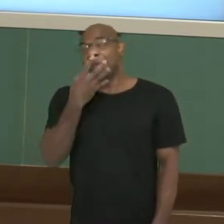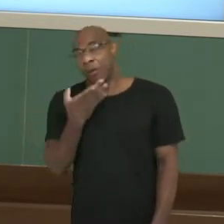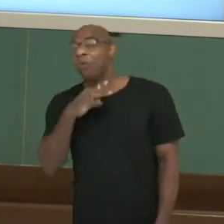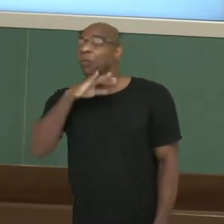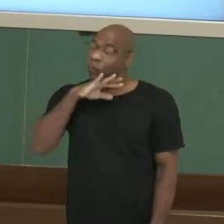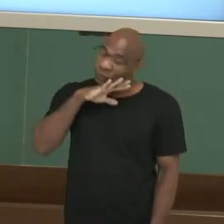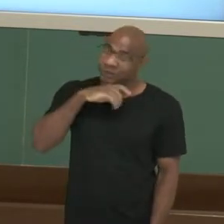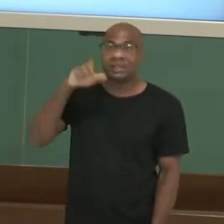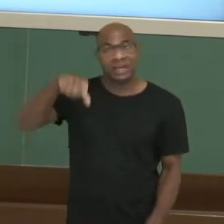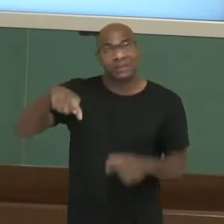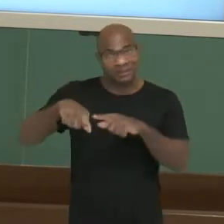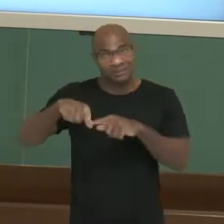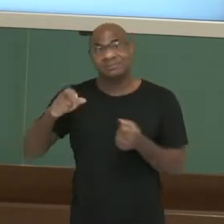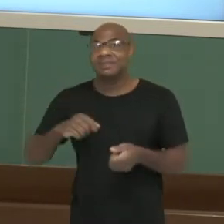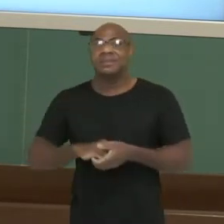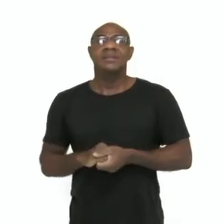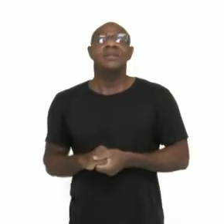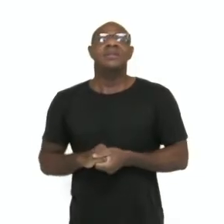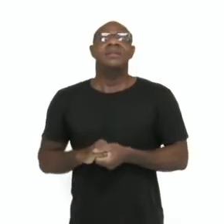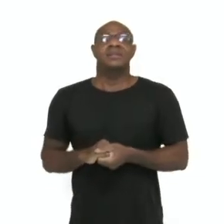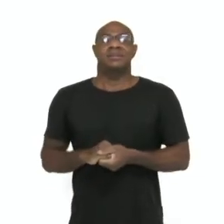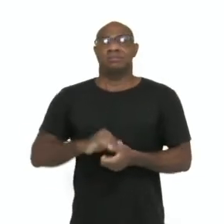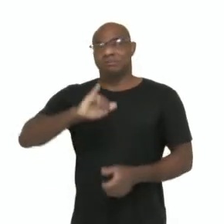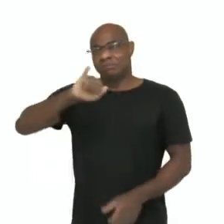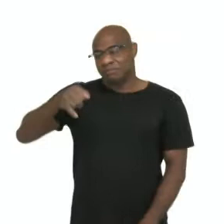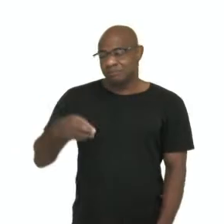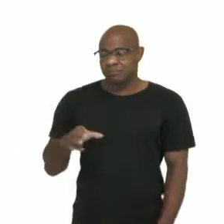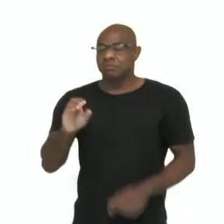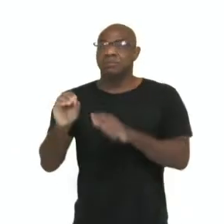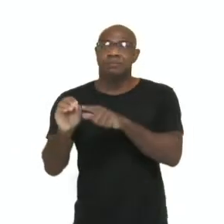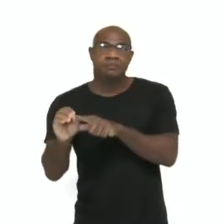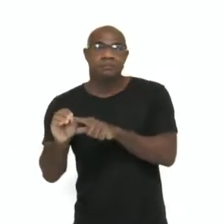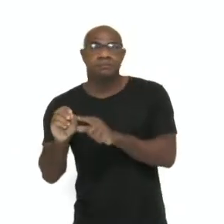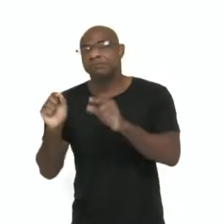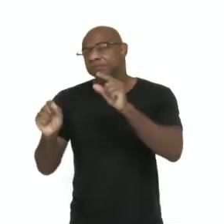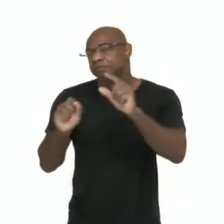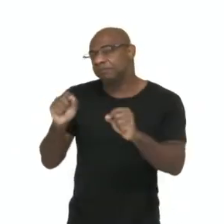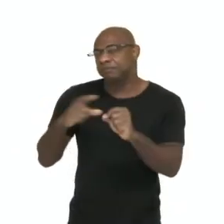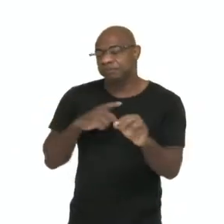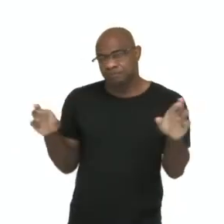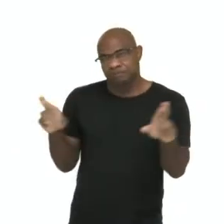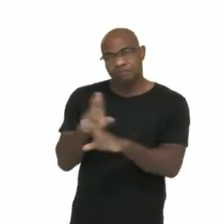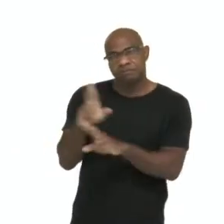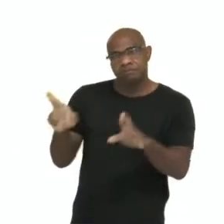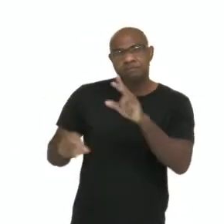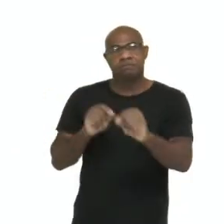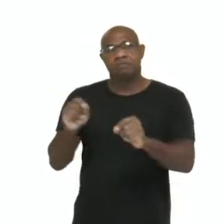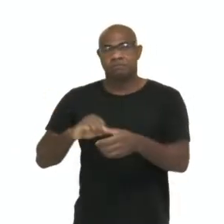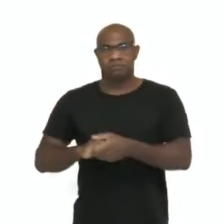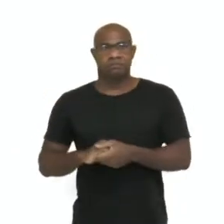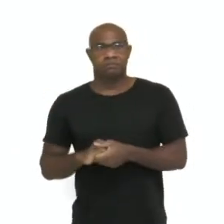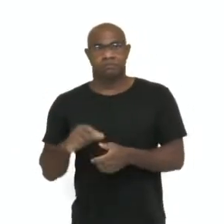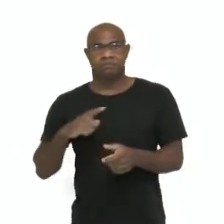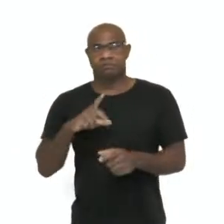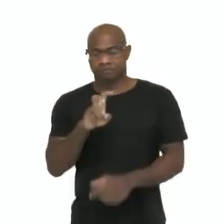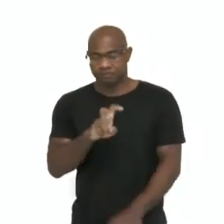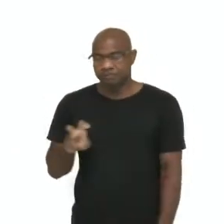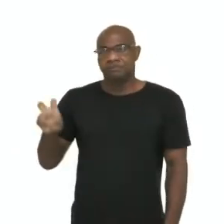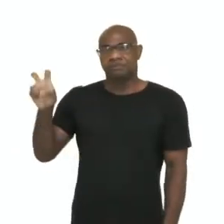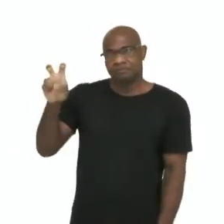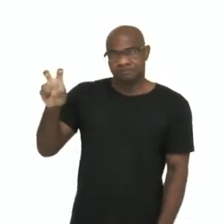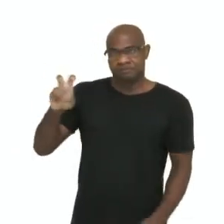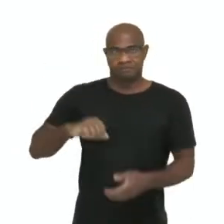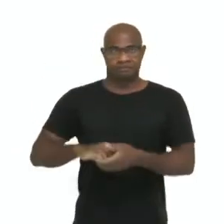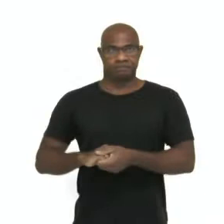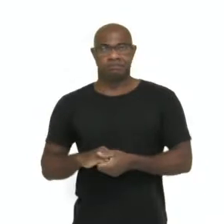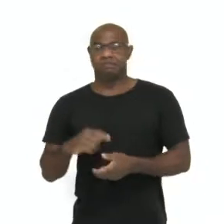estou exagerando. Juros, então. A ideia dos juros compostos relaciona-se com a potência. Vemos isso